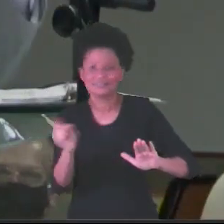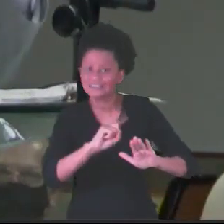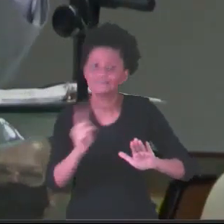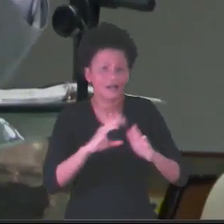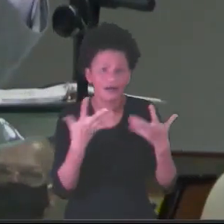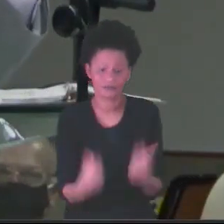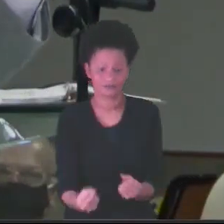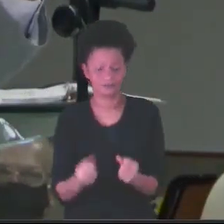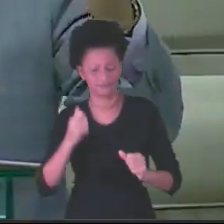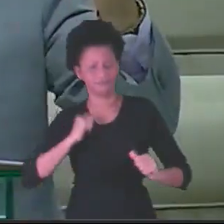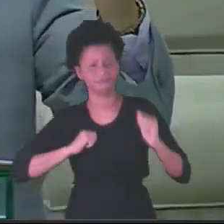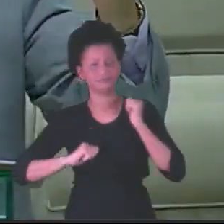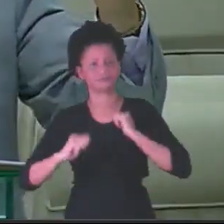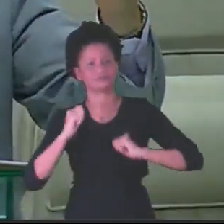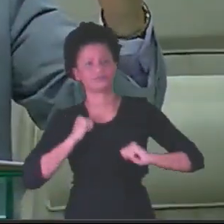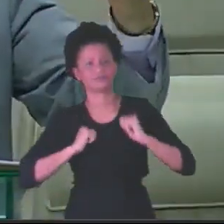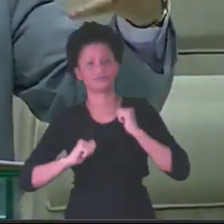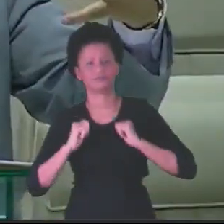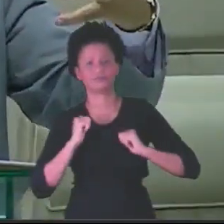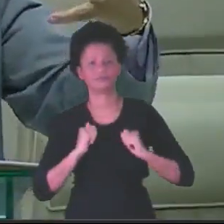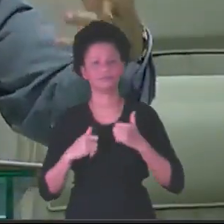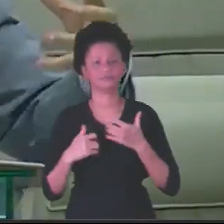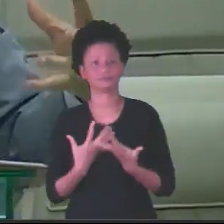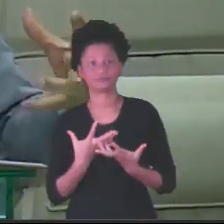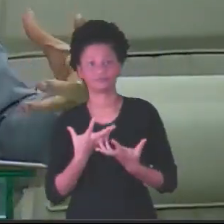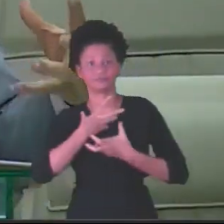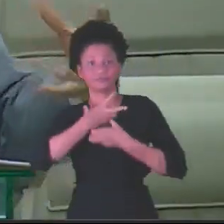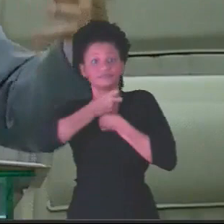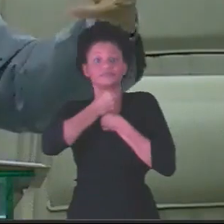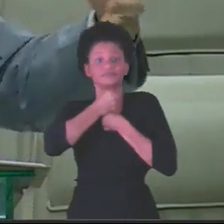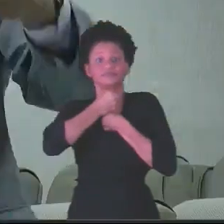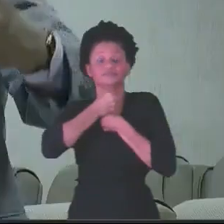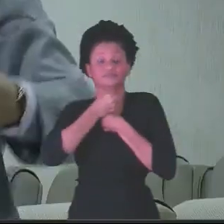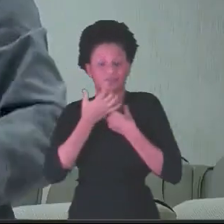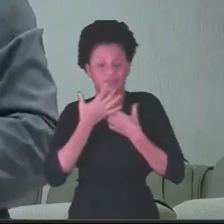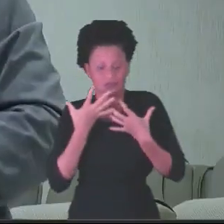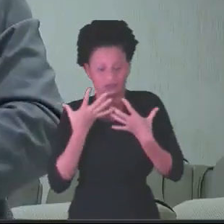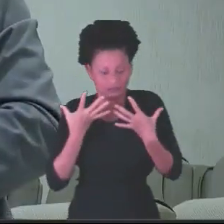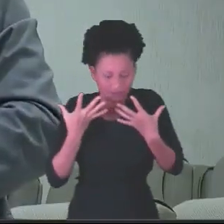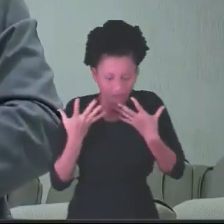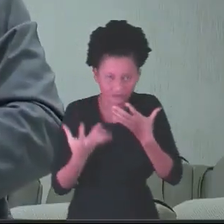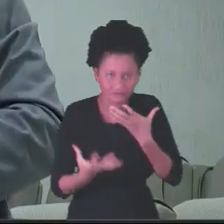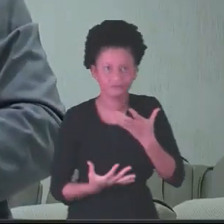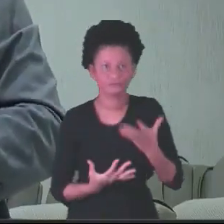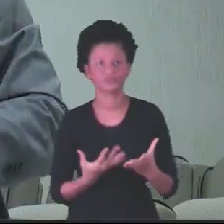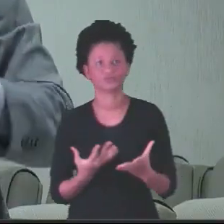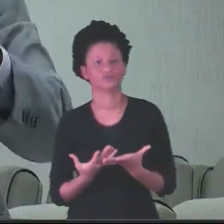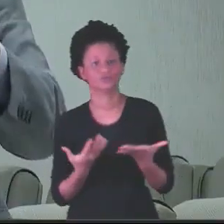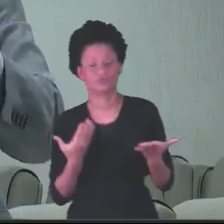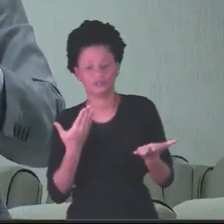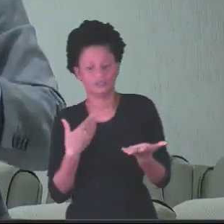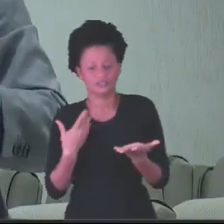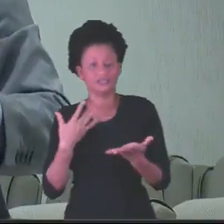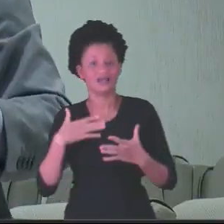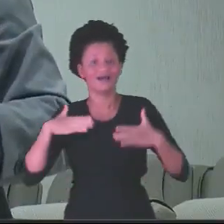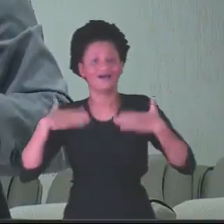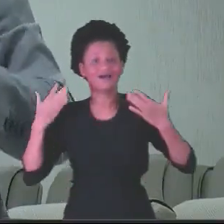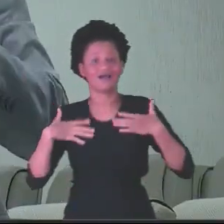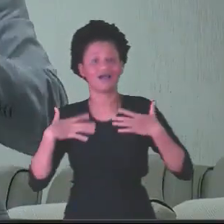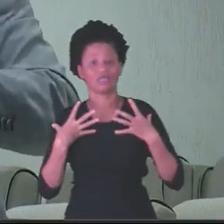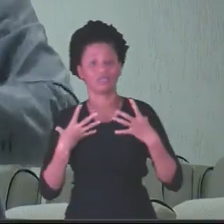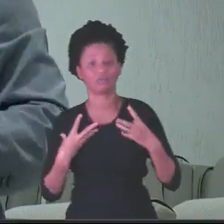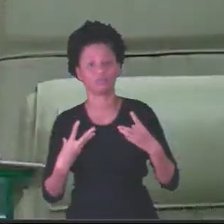ansiedade o sufoque de maneira tal que tira o seu ânimo